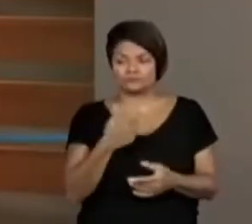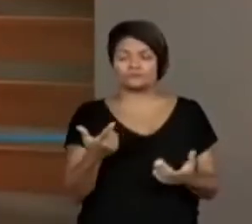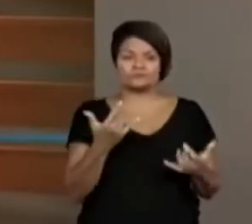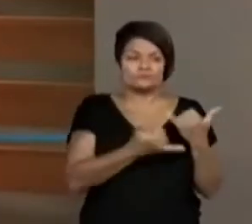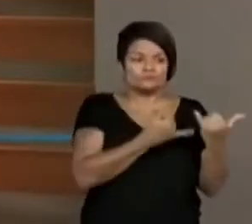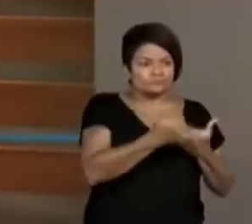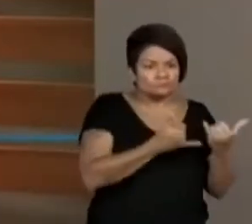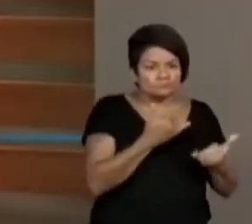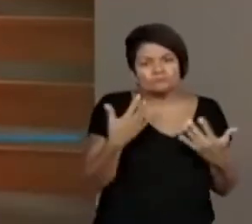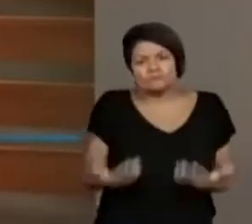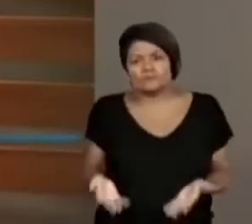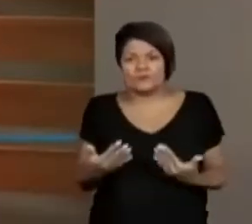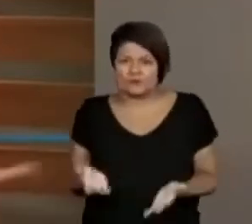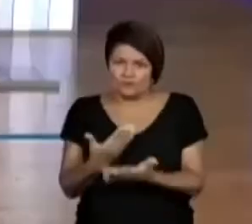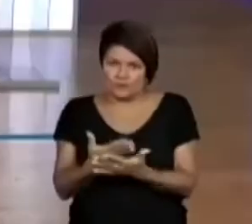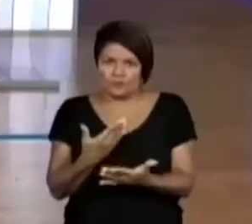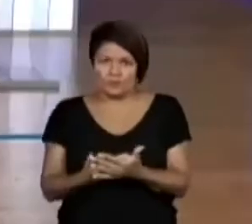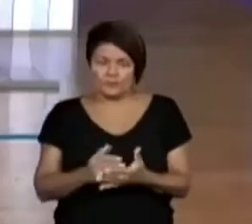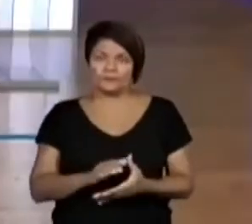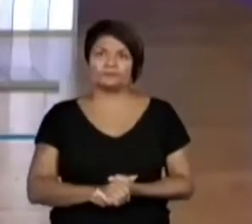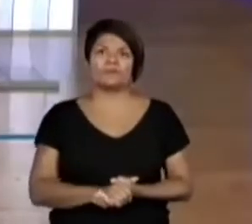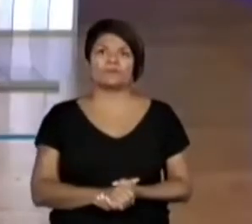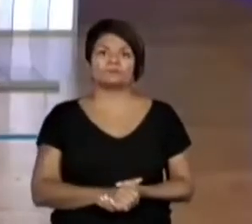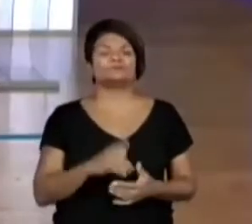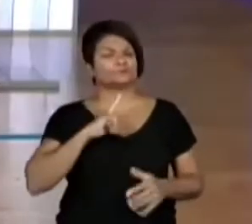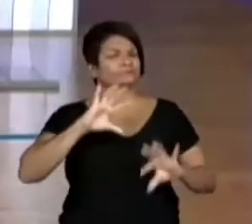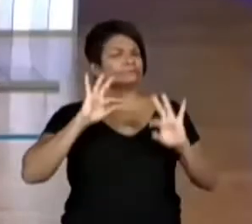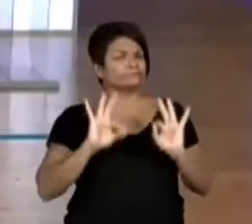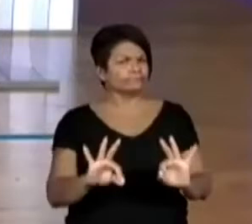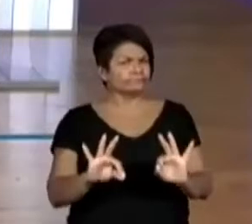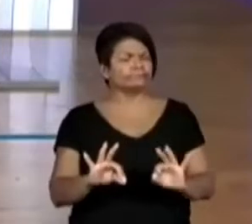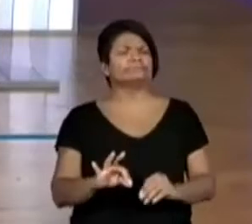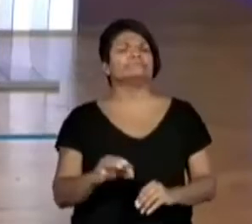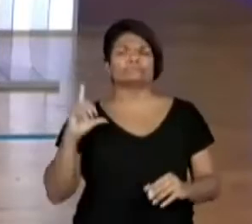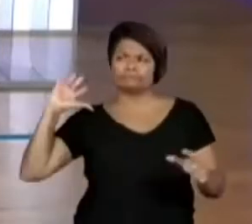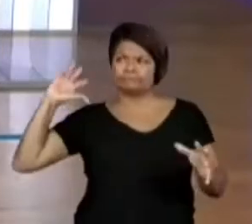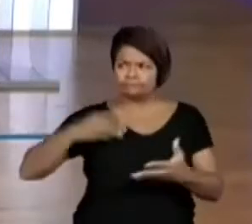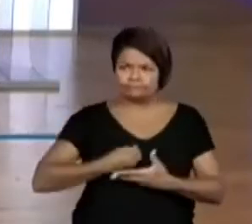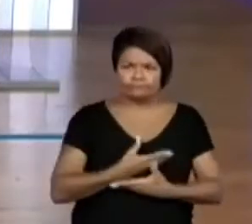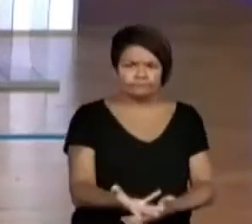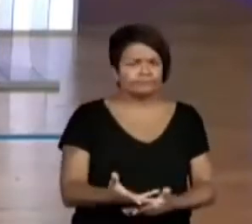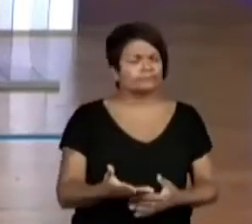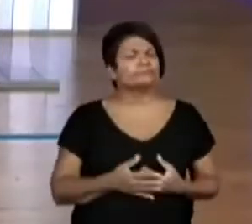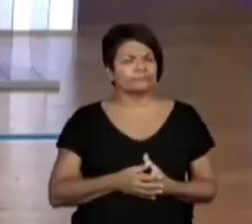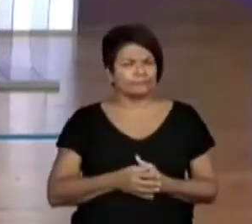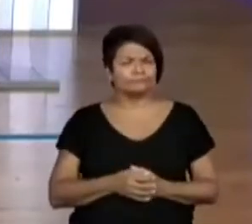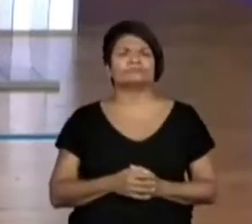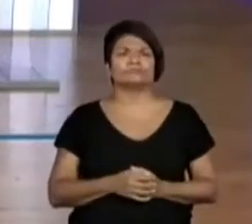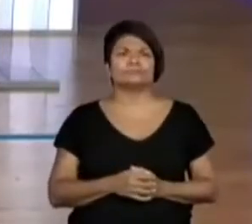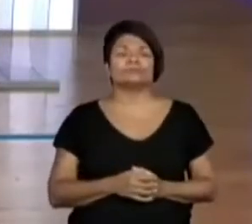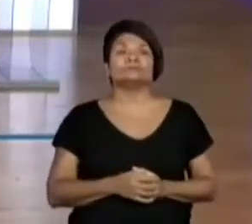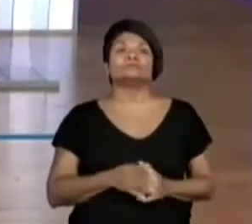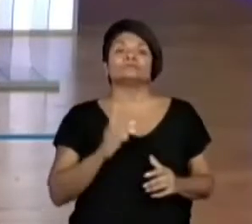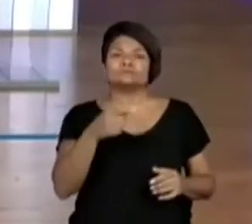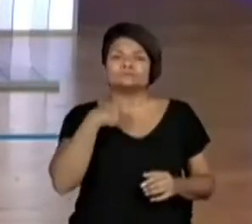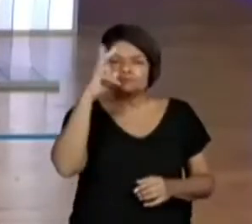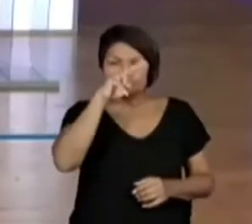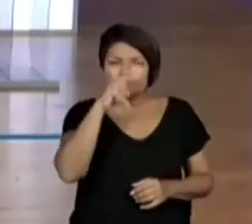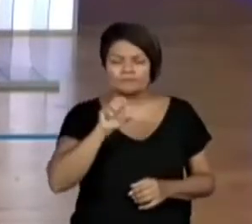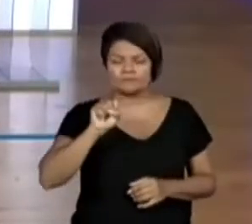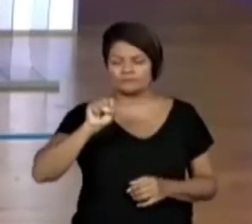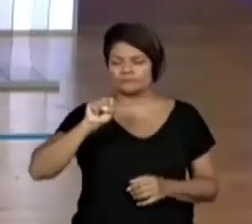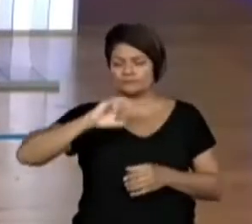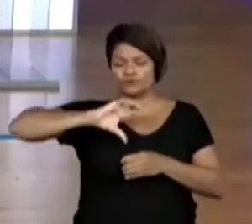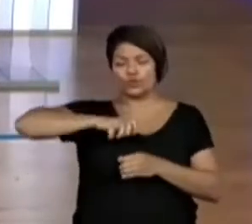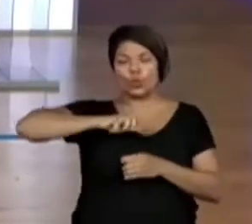muito mais leve a aula. Ah, porque eu tenho certeza que os estudantes têm um repertório gigante aí, hein? Bom, você deve lembrar do suco gelado, né? Ah,